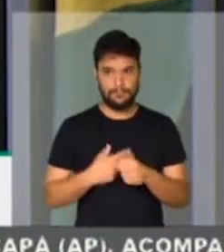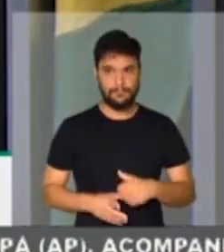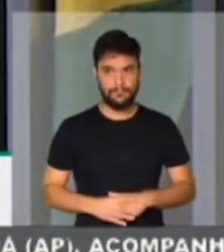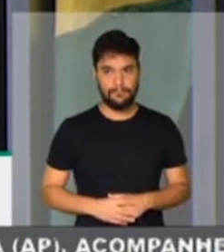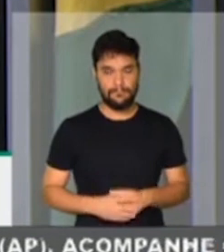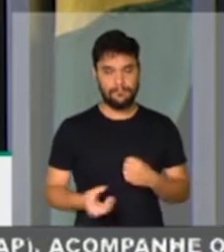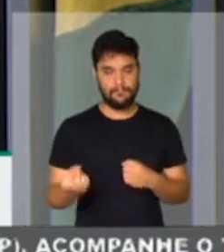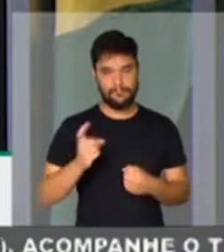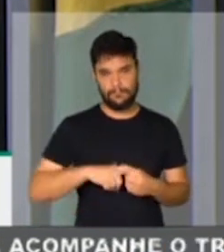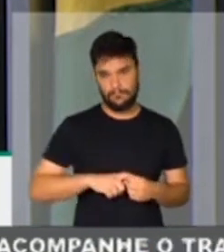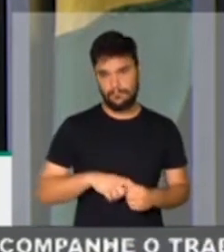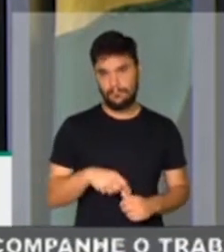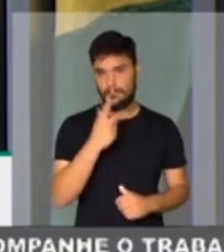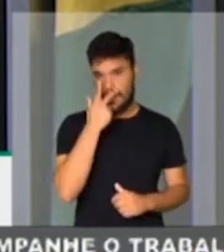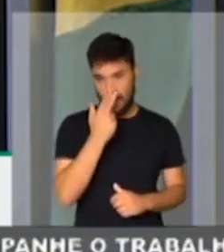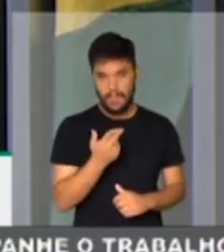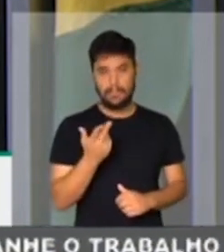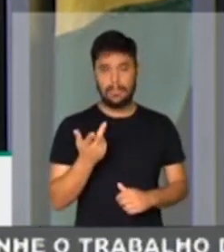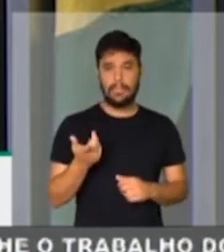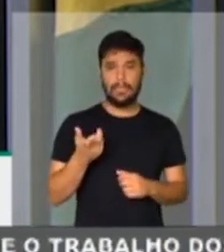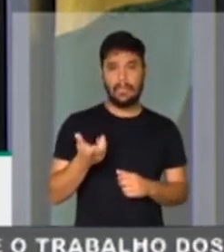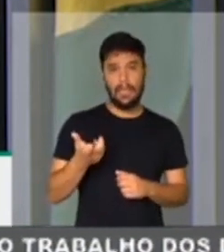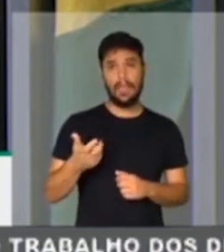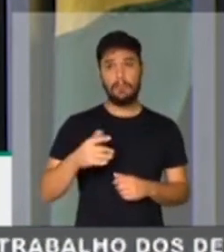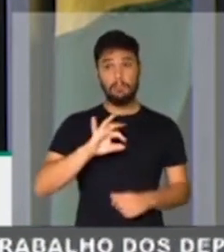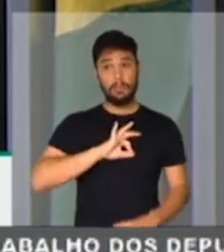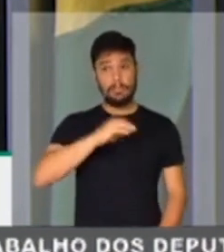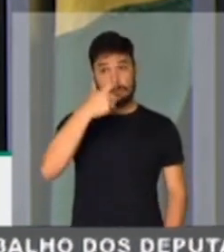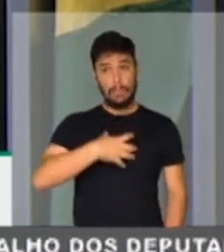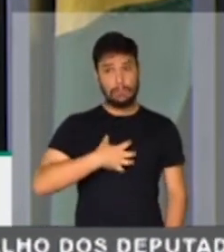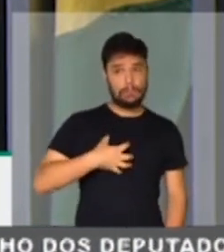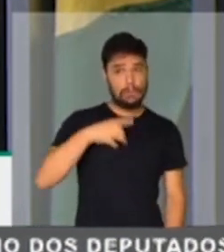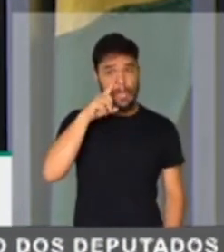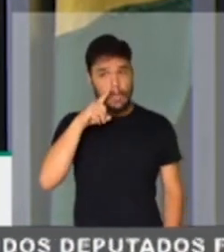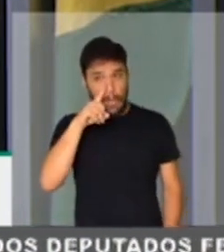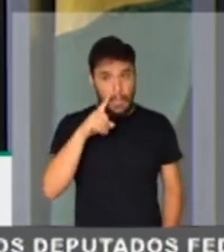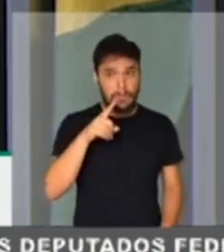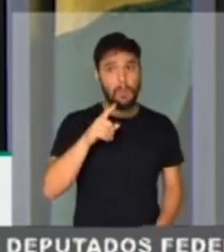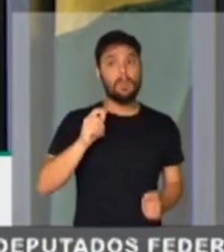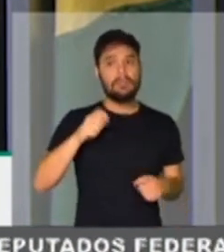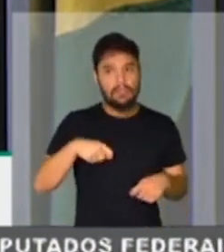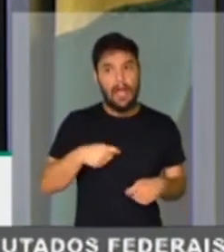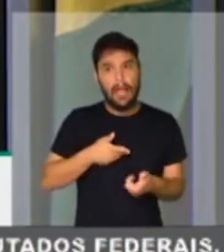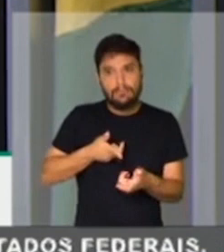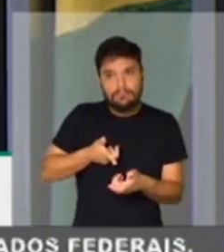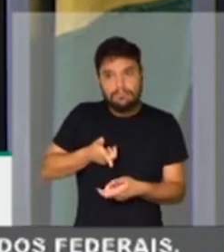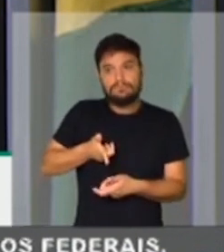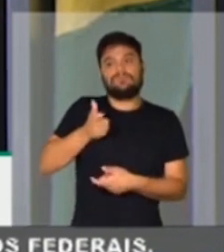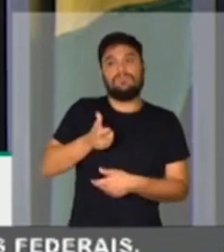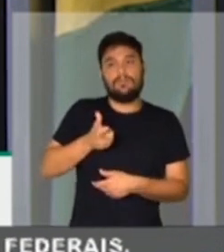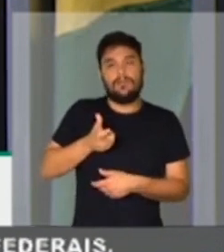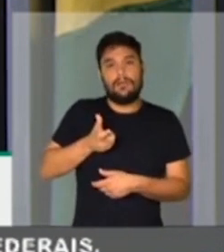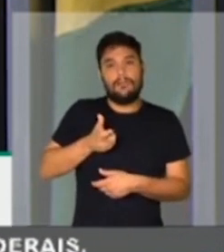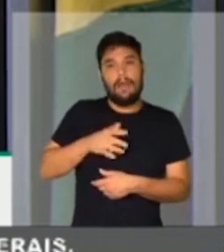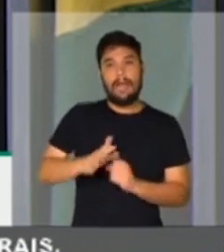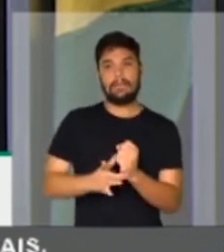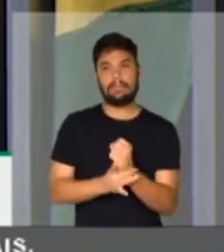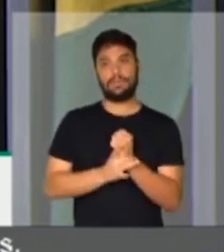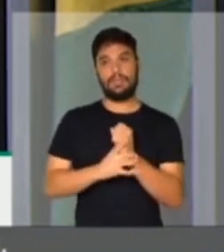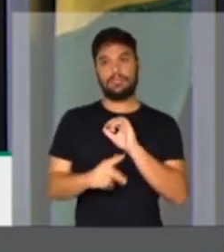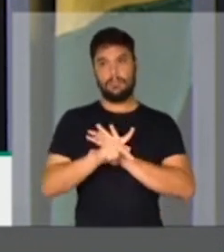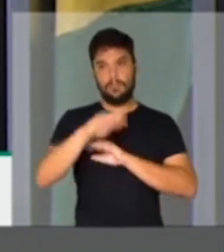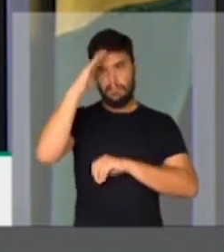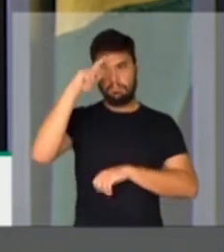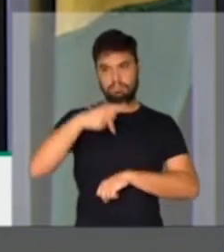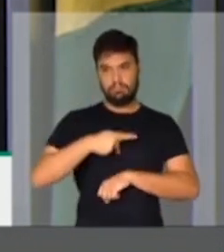agressão contra a sua vida ou contra a de outrem, ele pode sim usar os meios moderados para repelir essa injusta agressão. Mas como